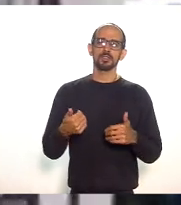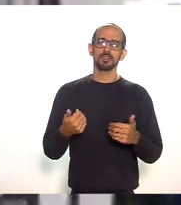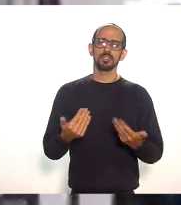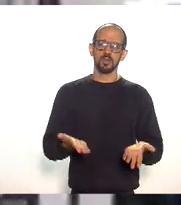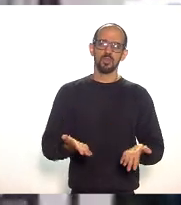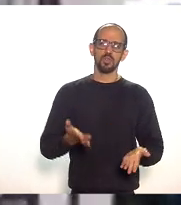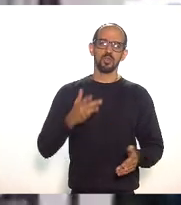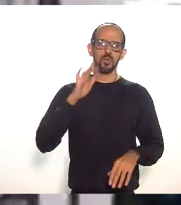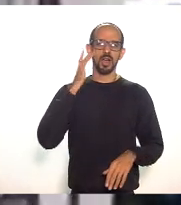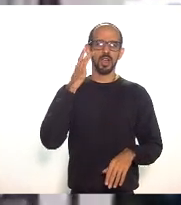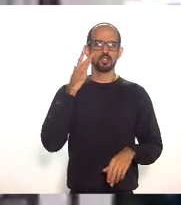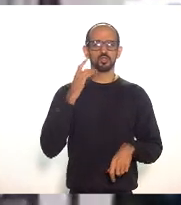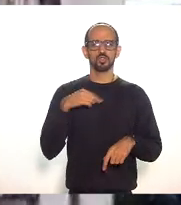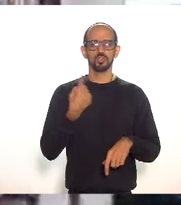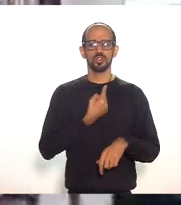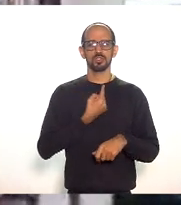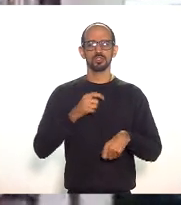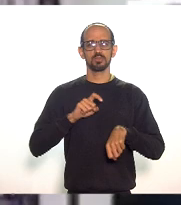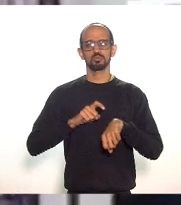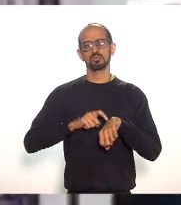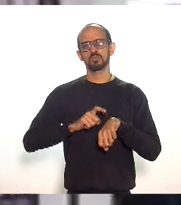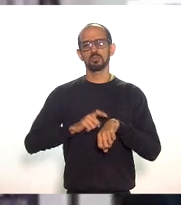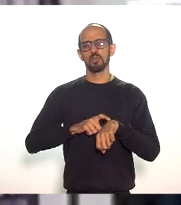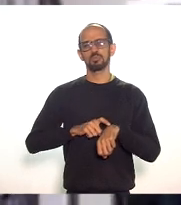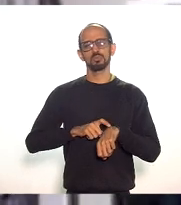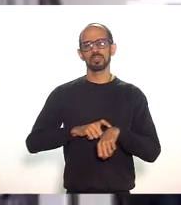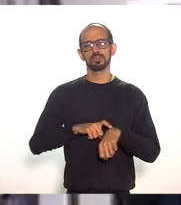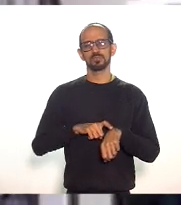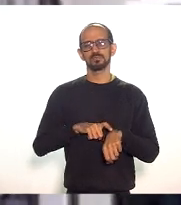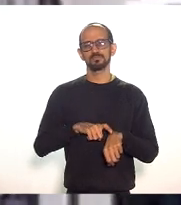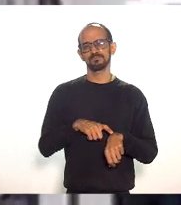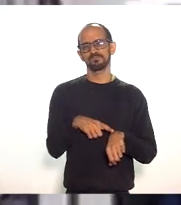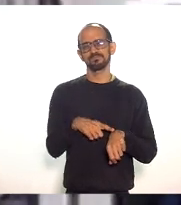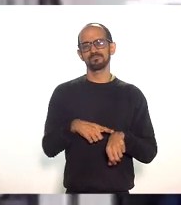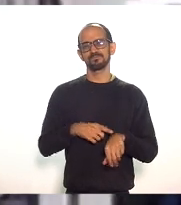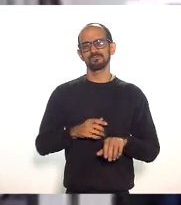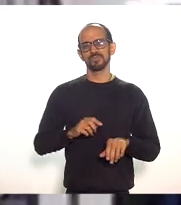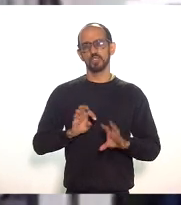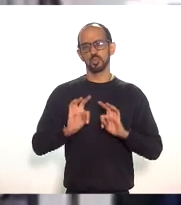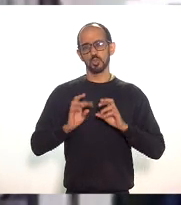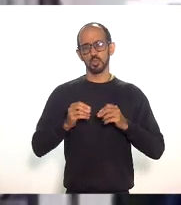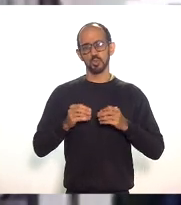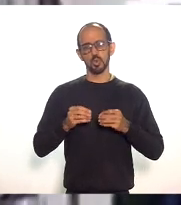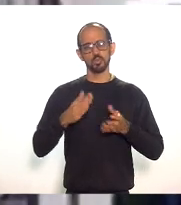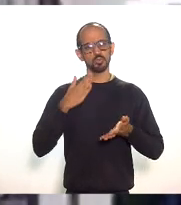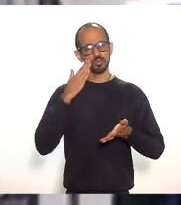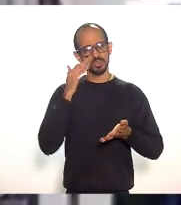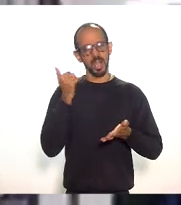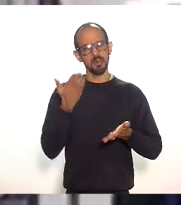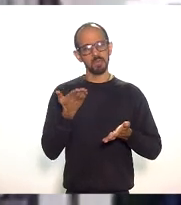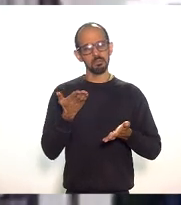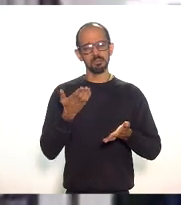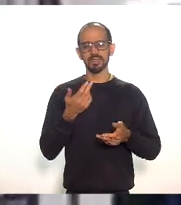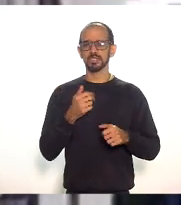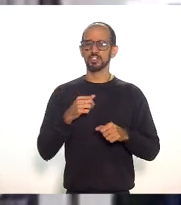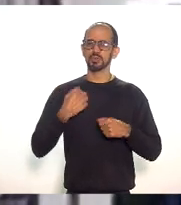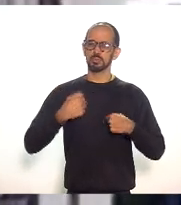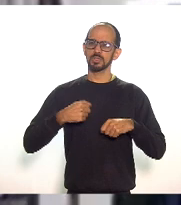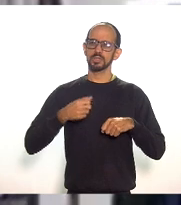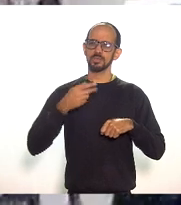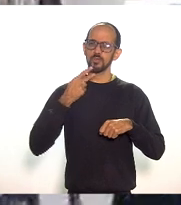realmente vivendo um período, do mundo sabe, mas não custa nada